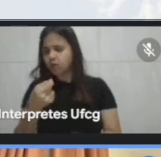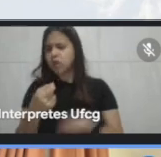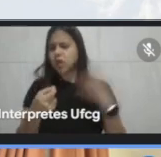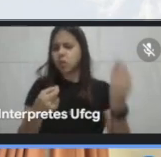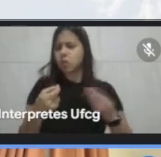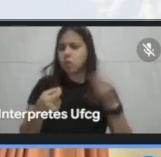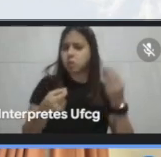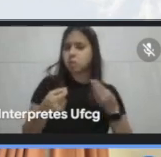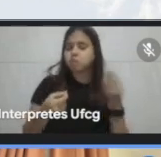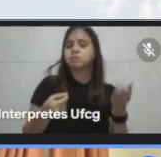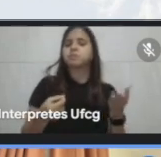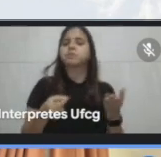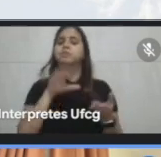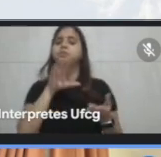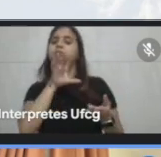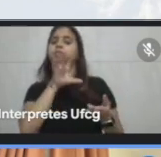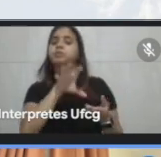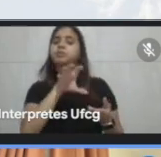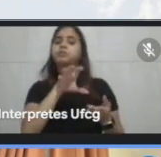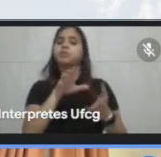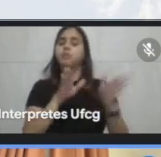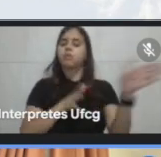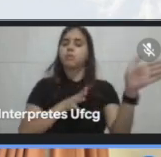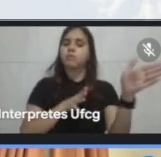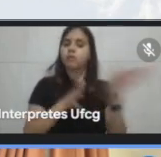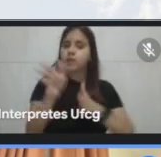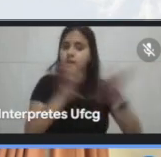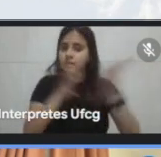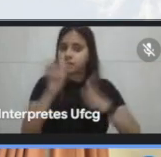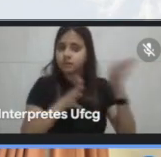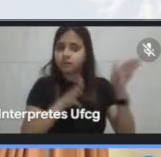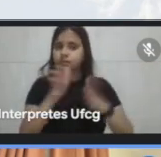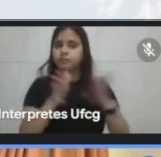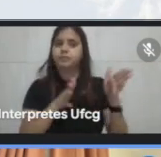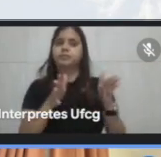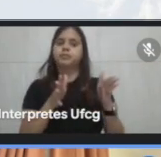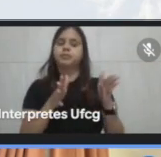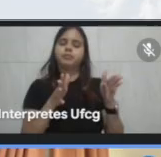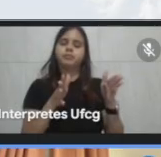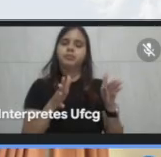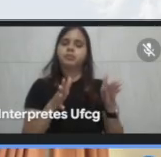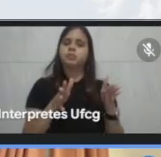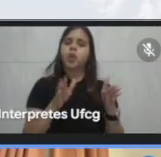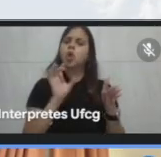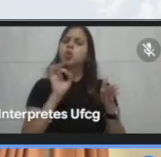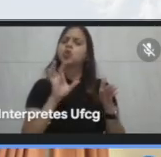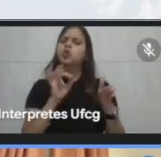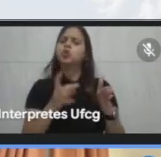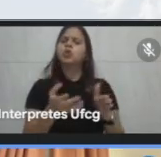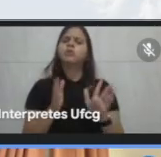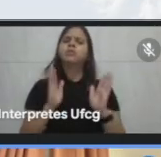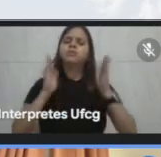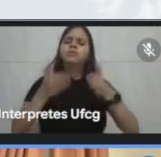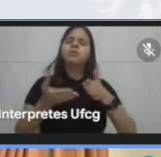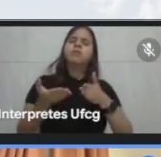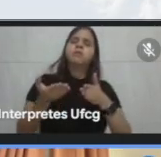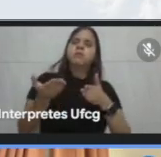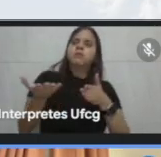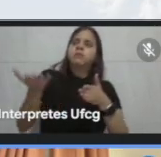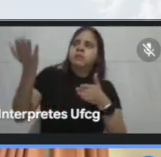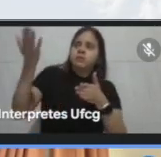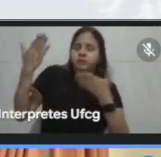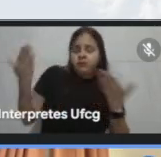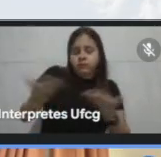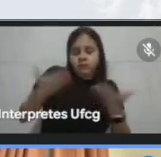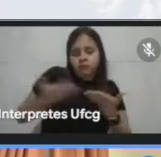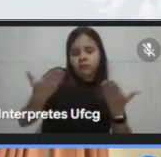simulações. Nesse caso da acessibilidade, a gente não utilizou análise futura. Então, nosso intuito é saber quais as variáveis influenciam no